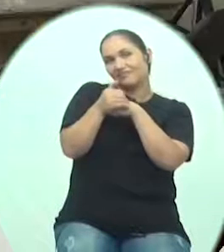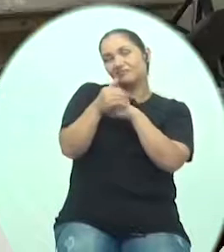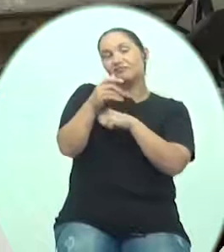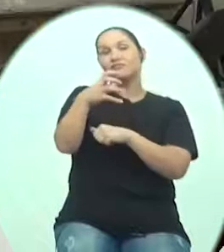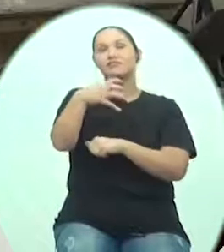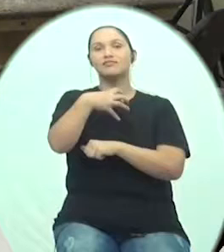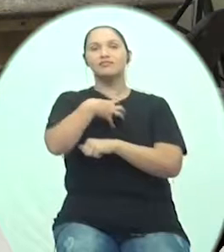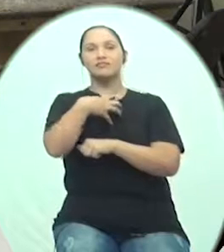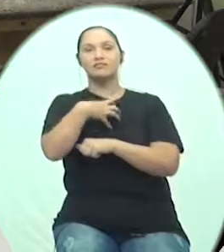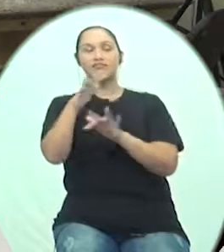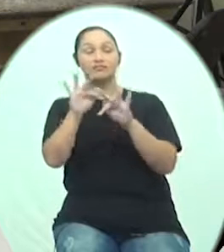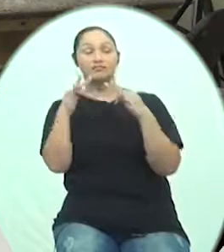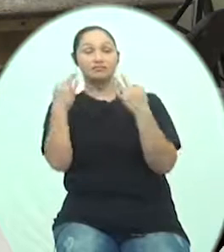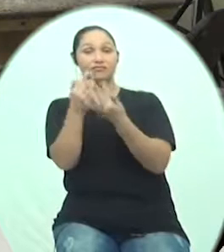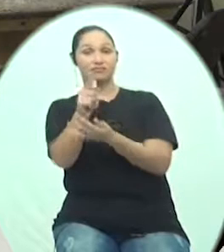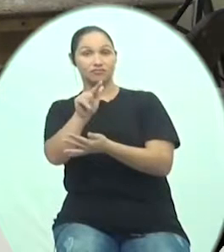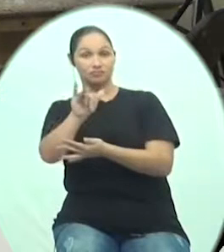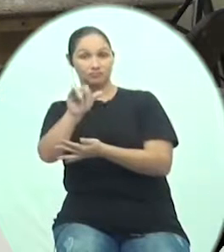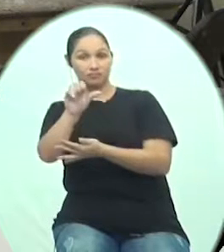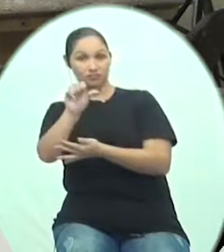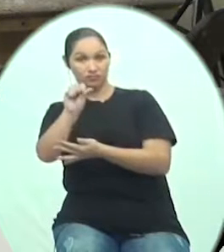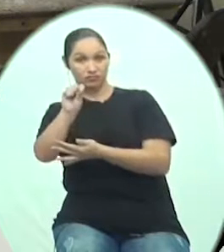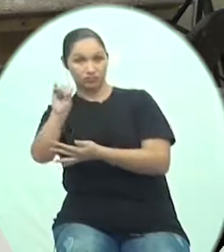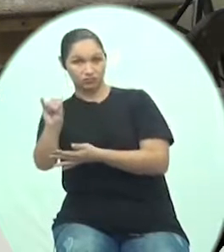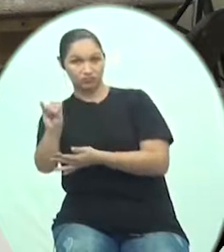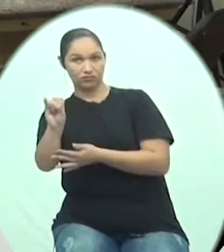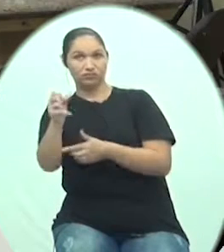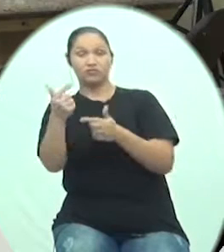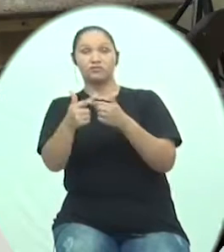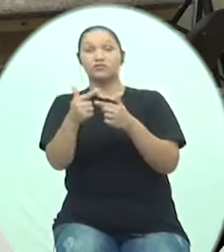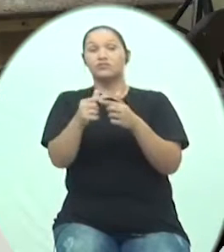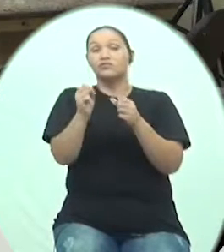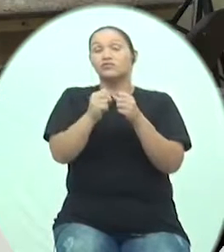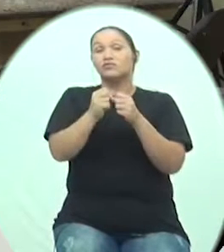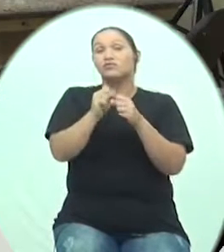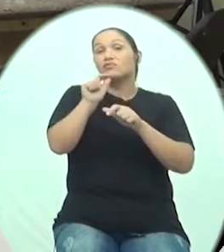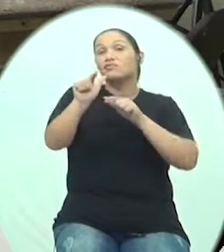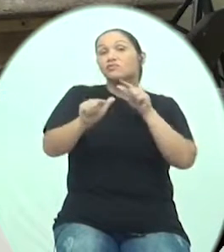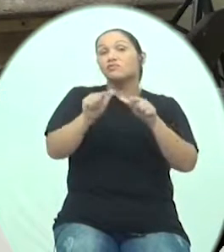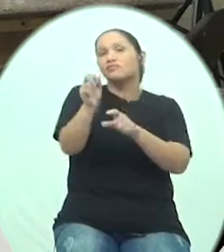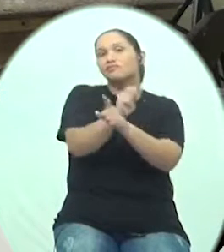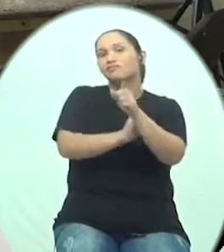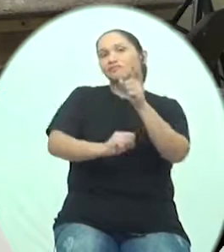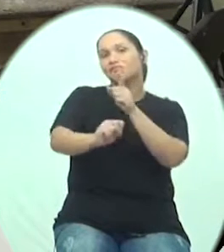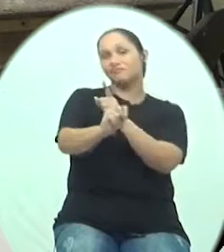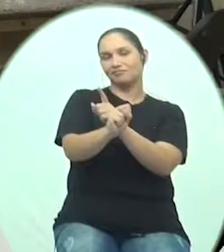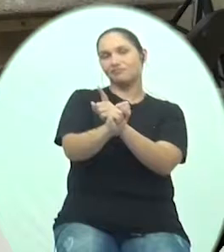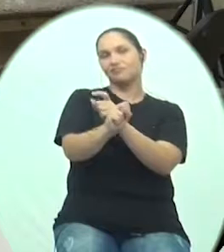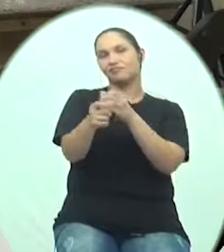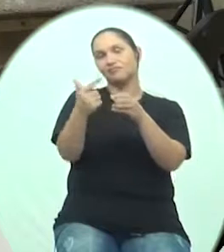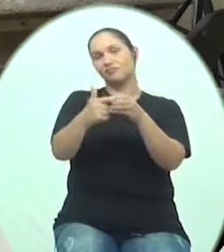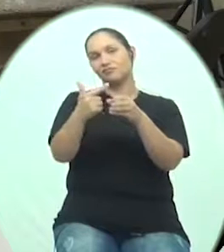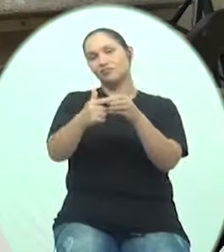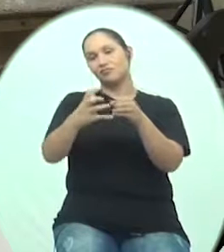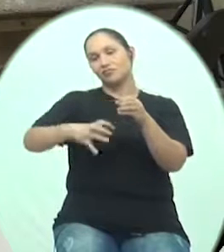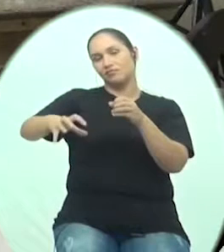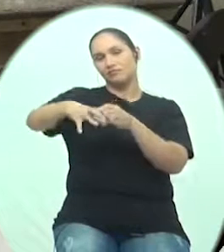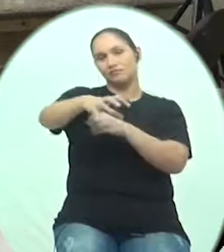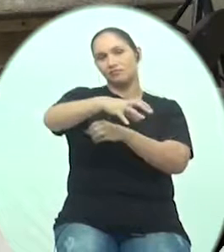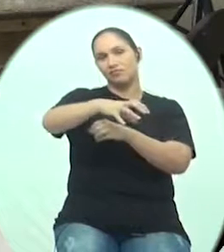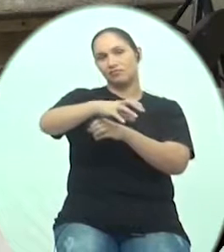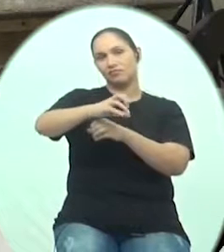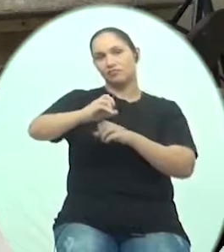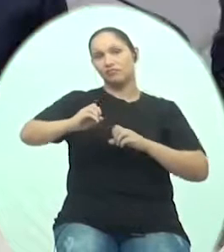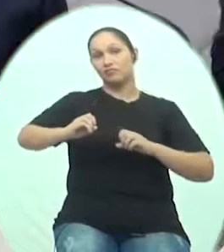a nossa ao trabalho social que tá sendo feito nossa cidade nossa região a todo o Estado de